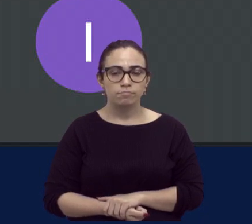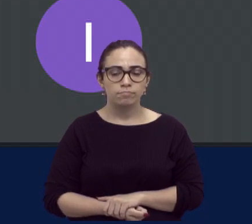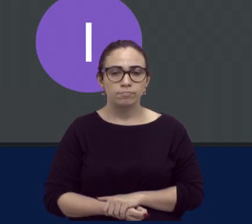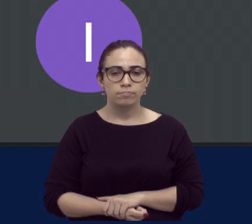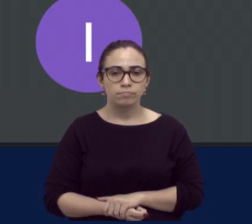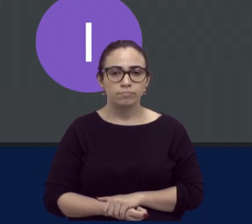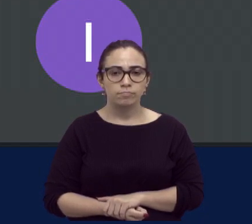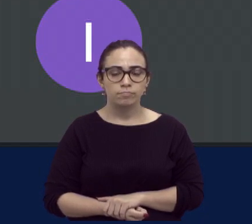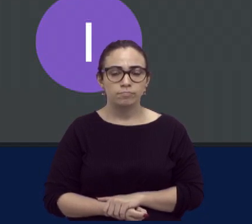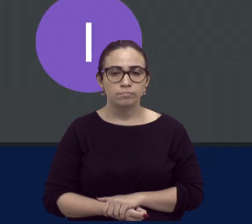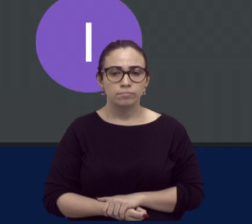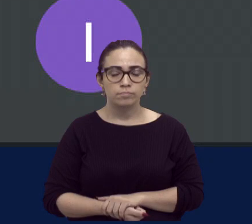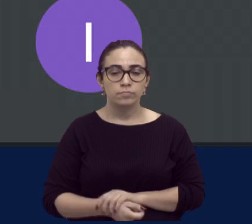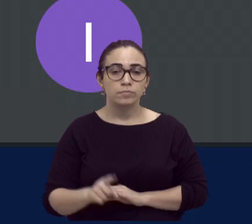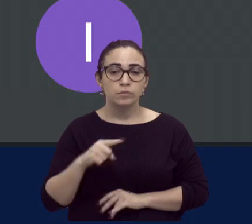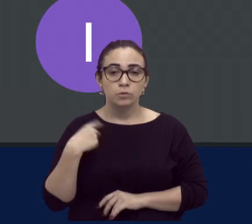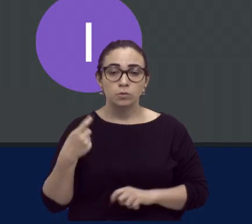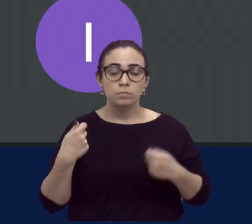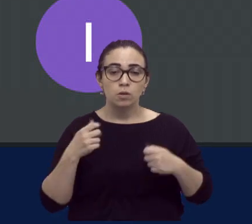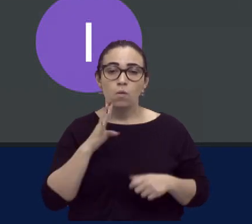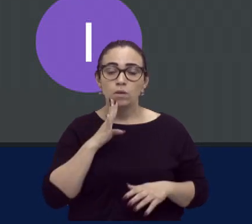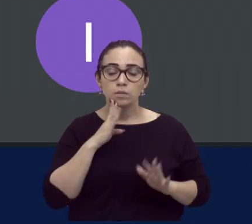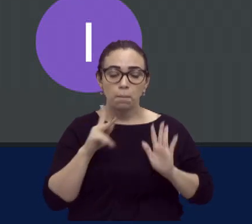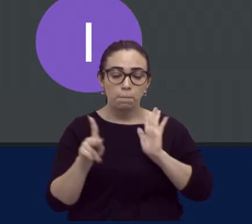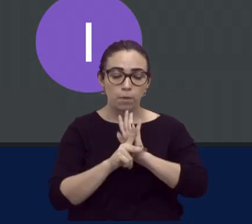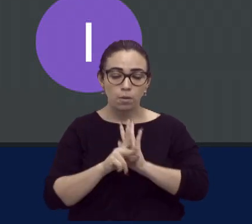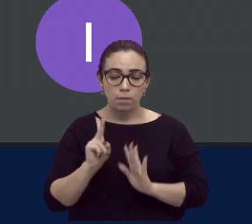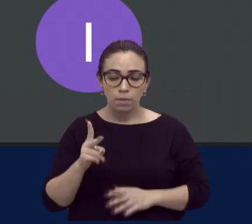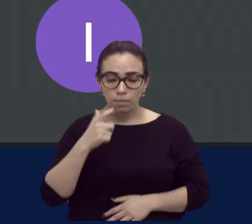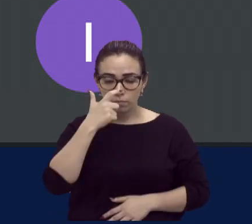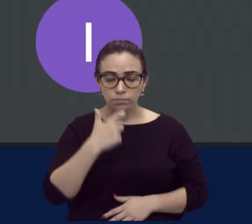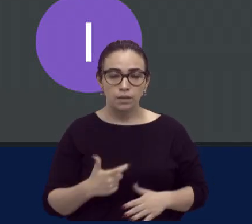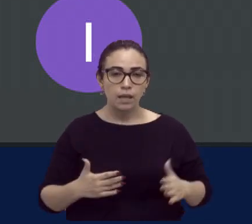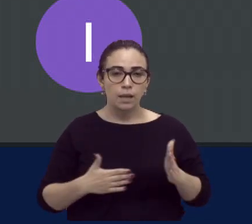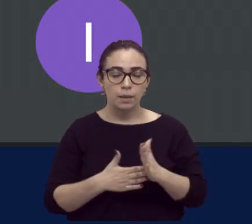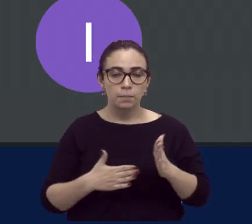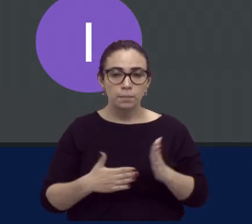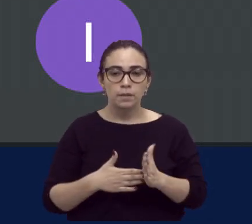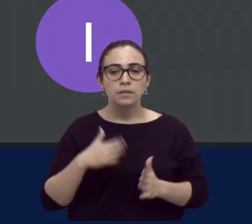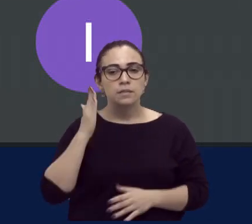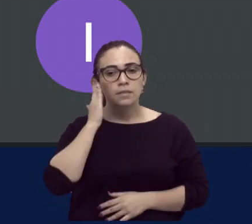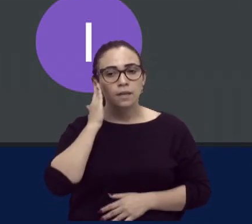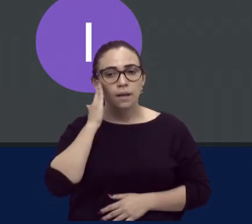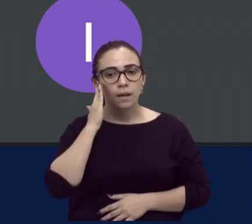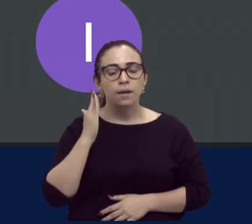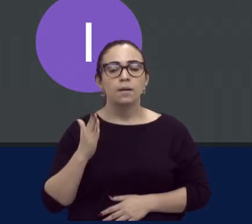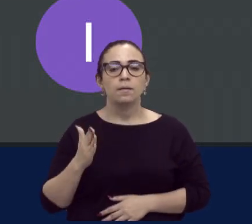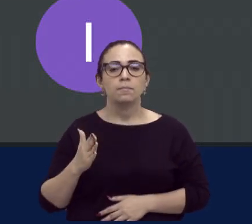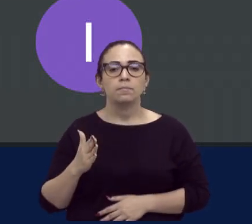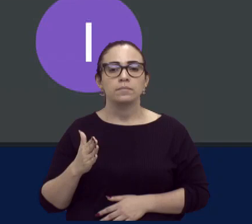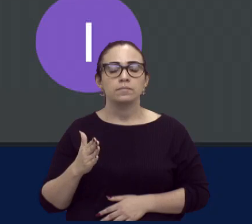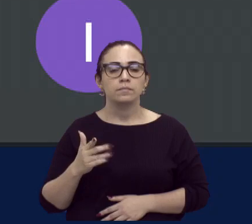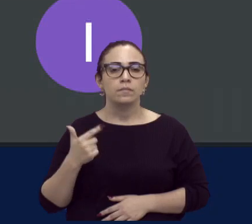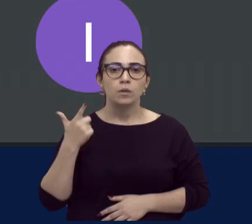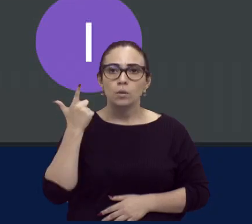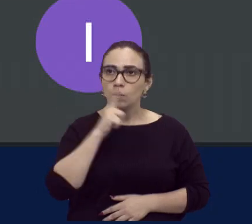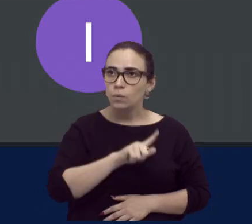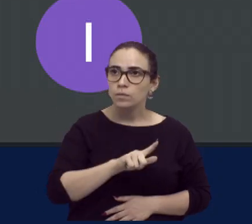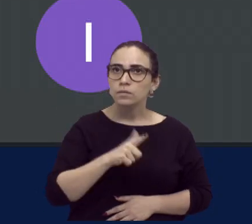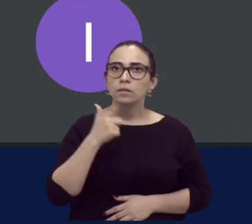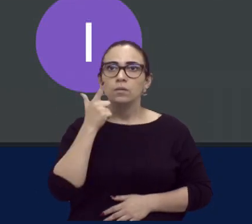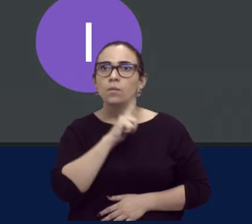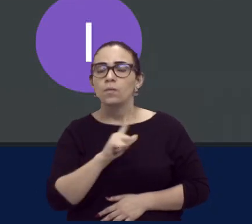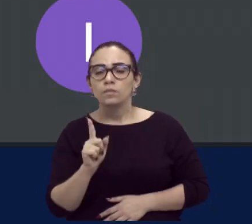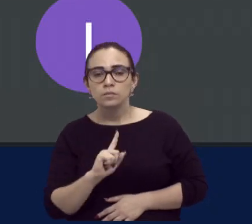muitas vezes a gente precisa conhecer os nossos próprios limites, né? Saber até que ponto a gente consegue ir,